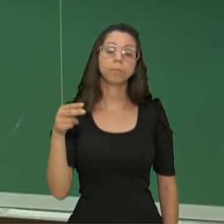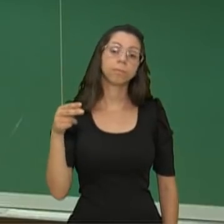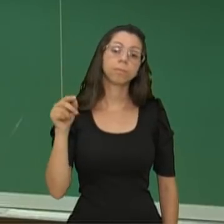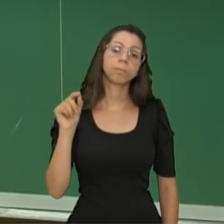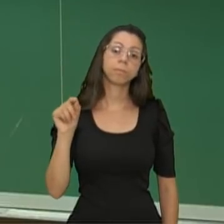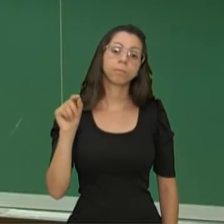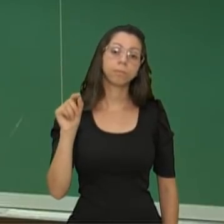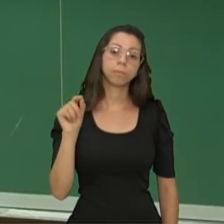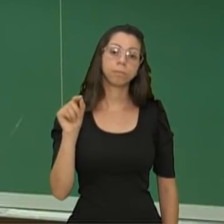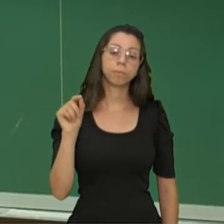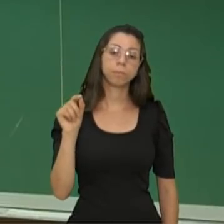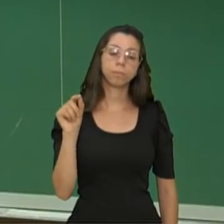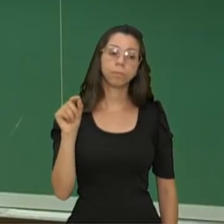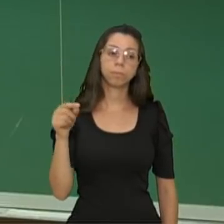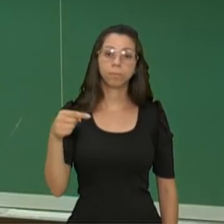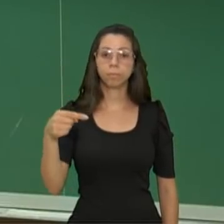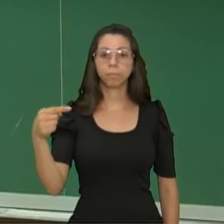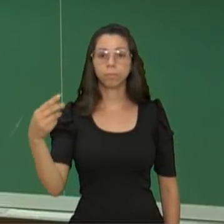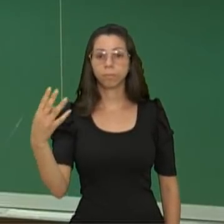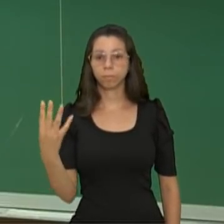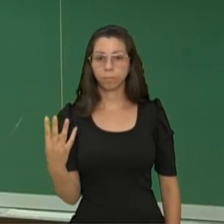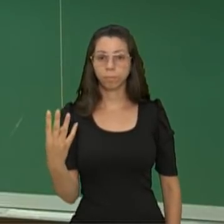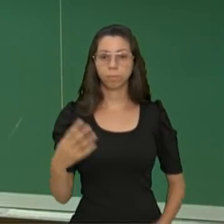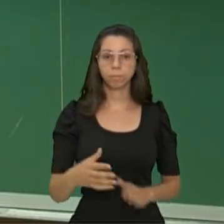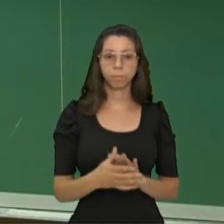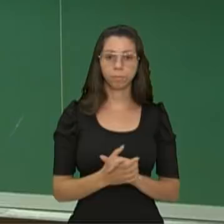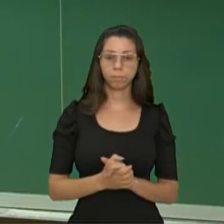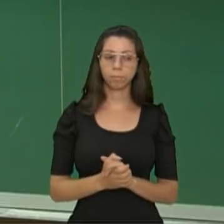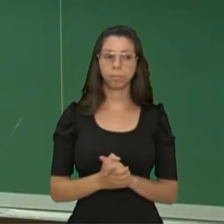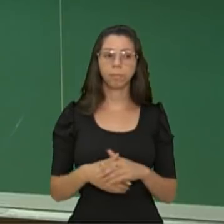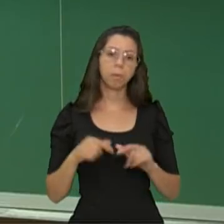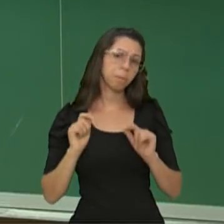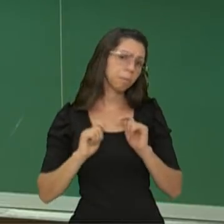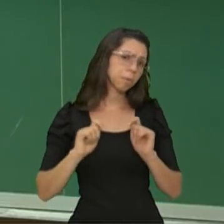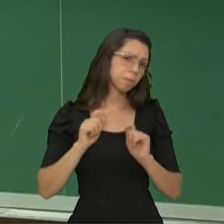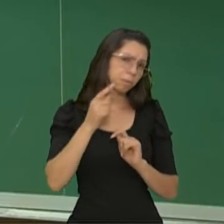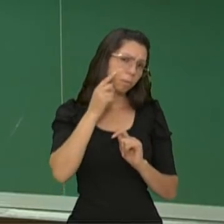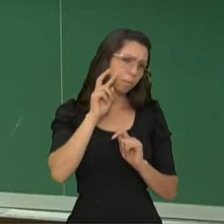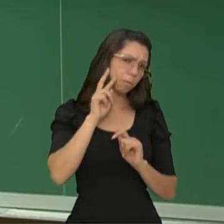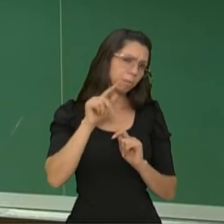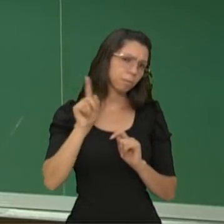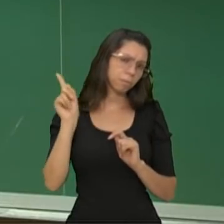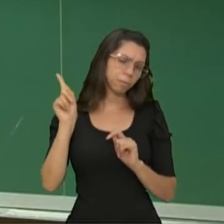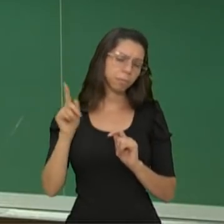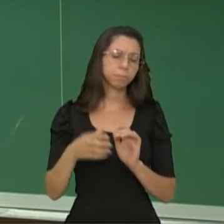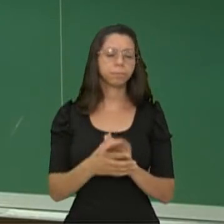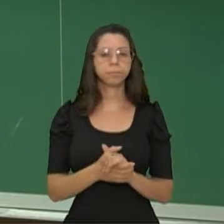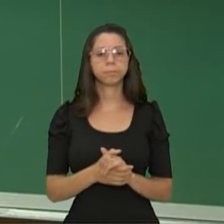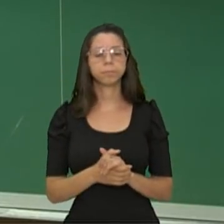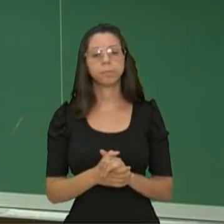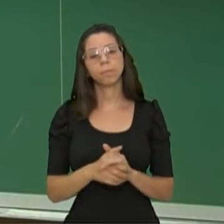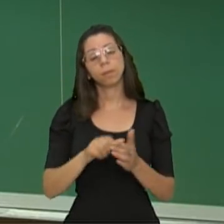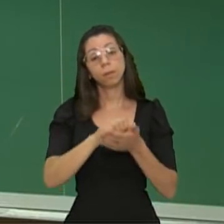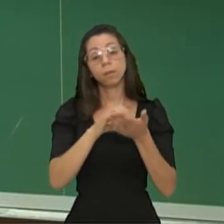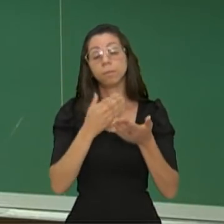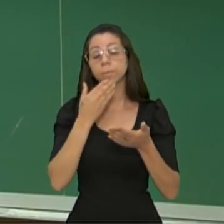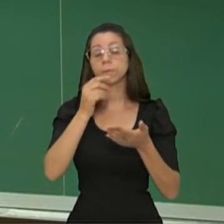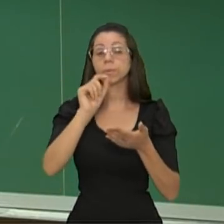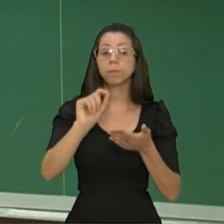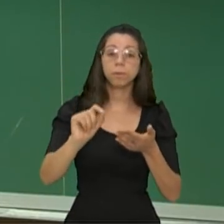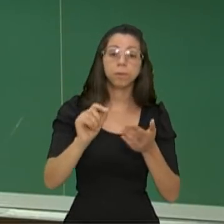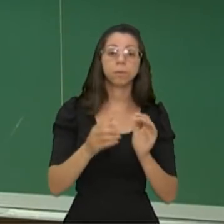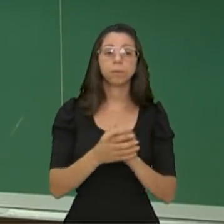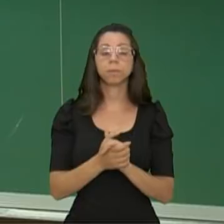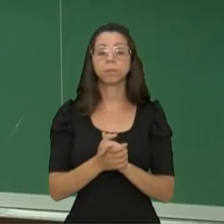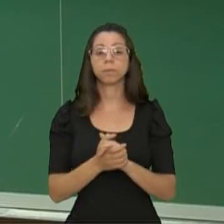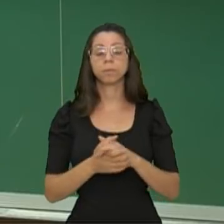a menos 4. O que eu preciso lembrar? Que o exercício pedia a medida do lado